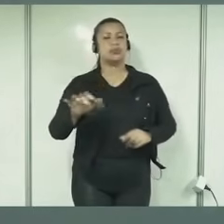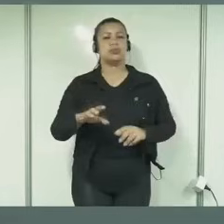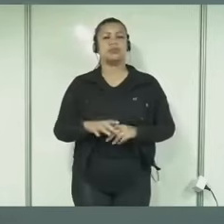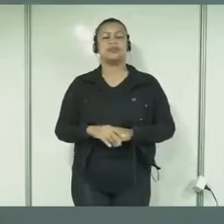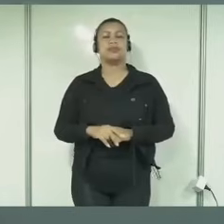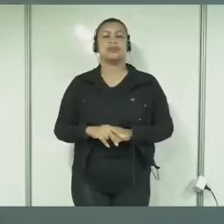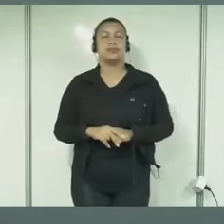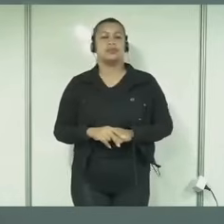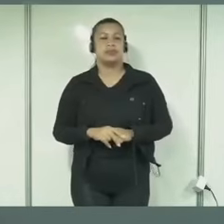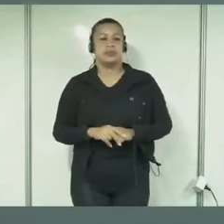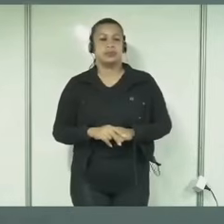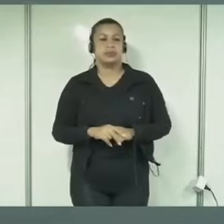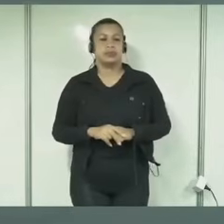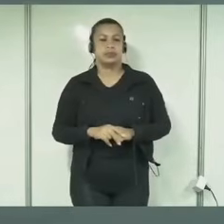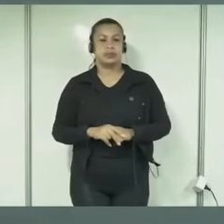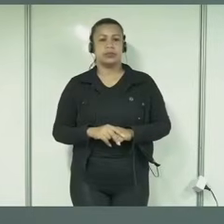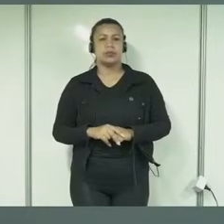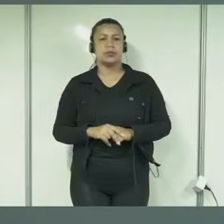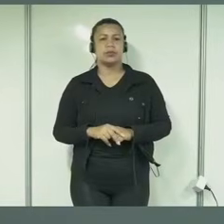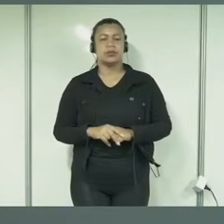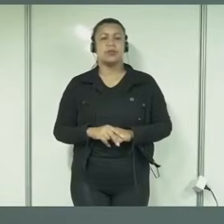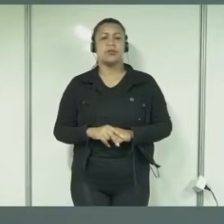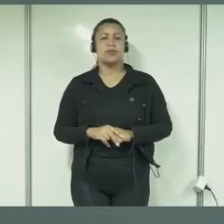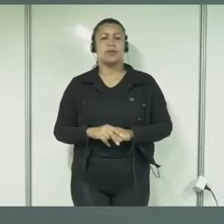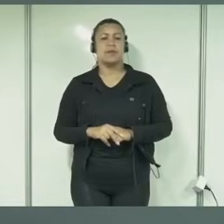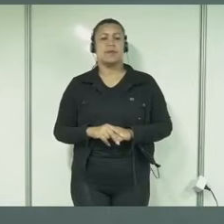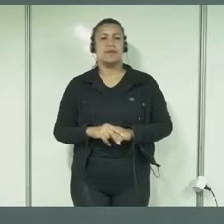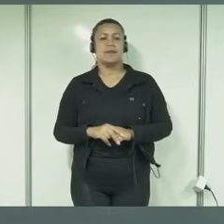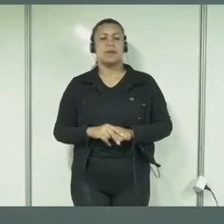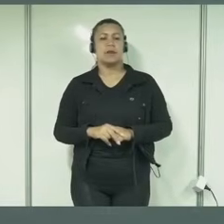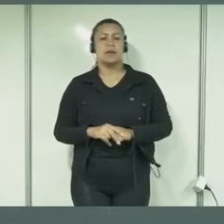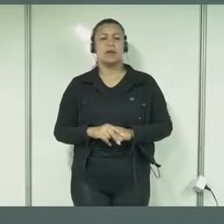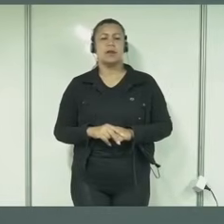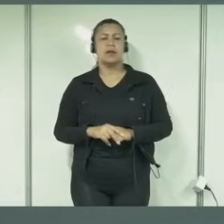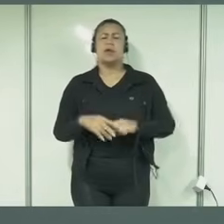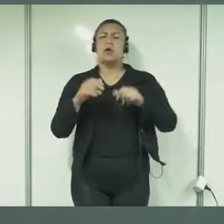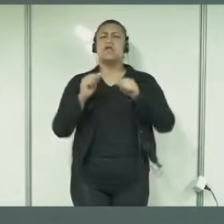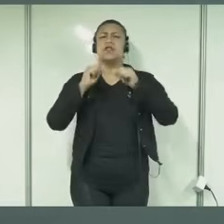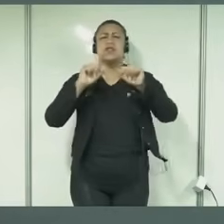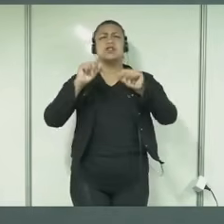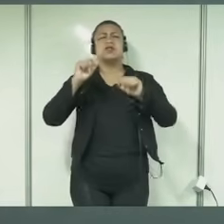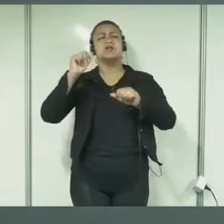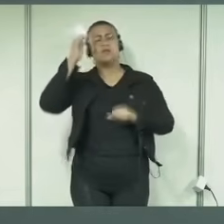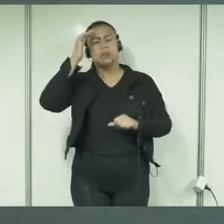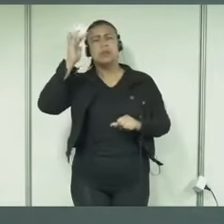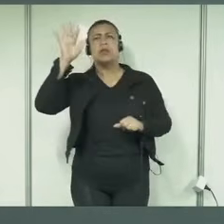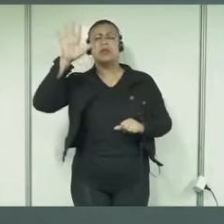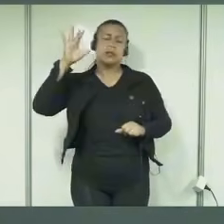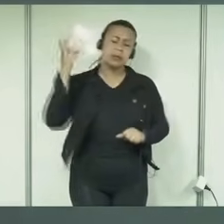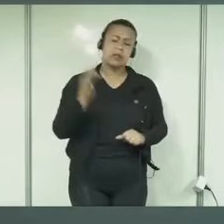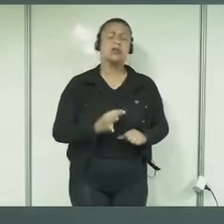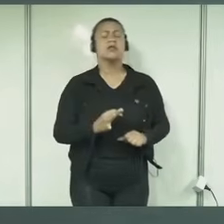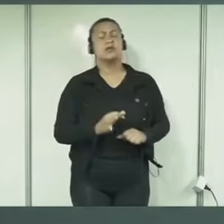Uma coisa que vocês podem pensar que é certa: